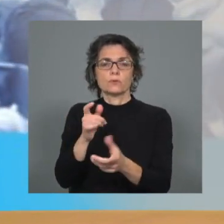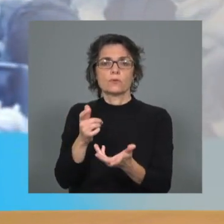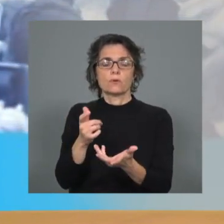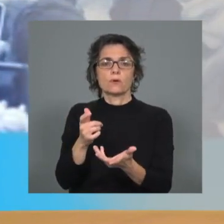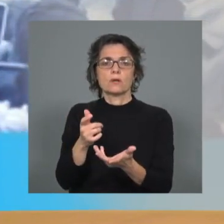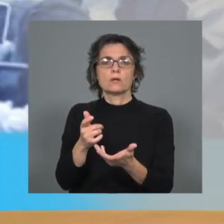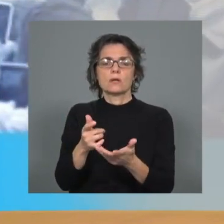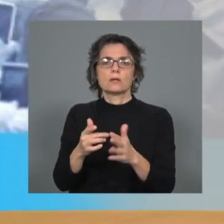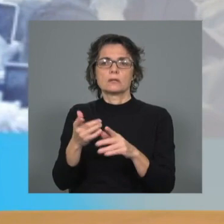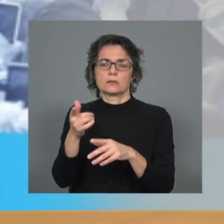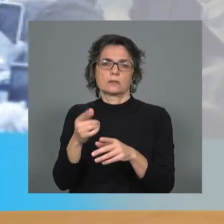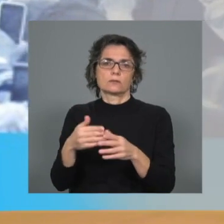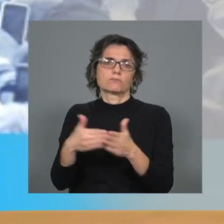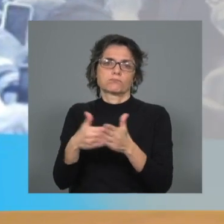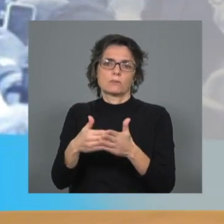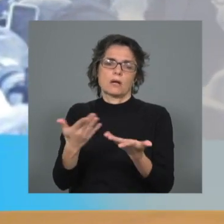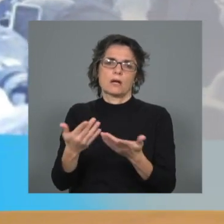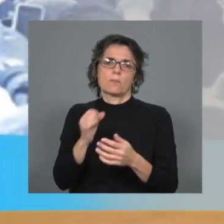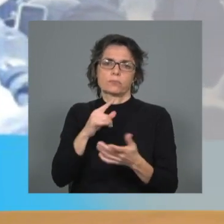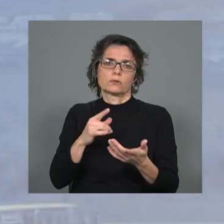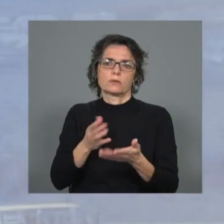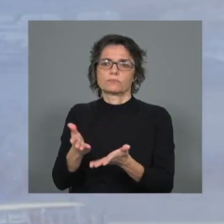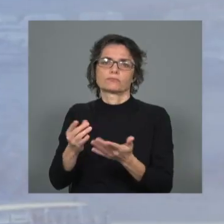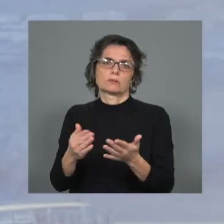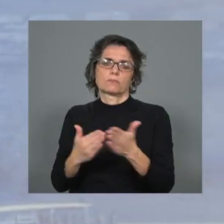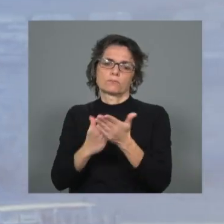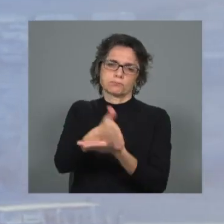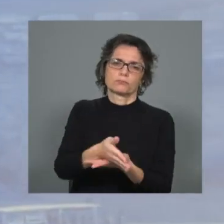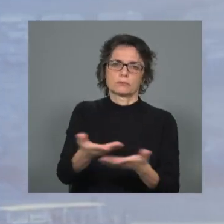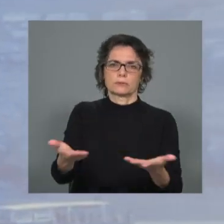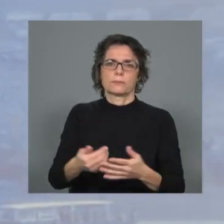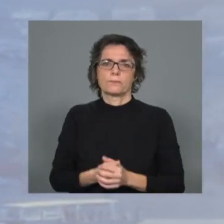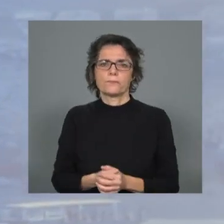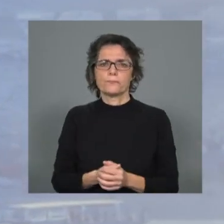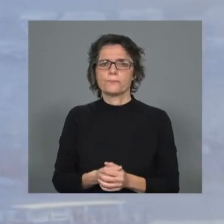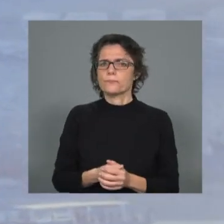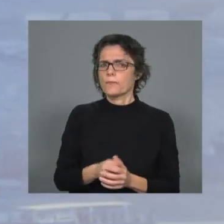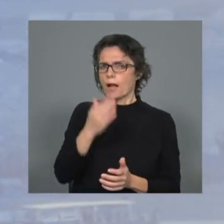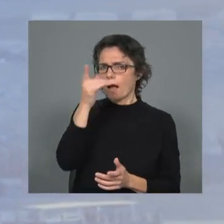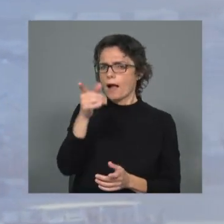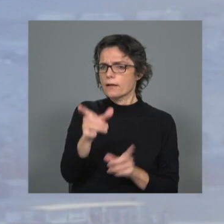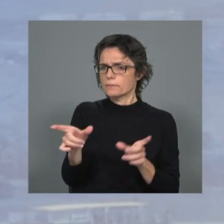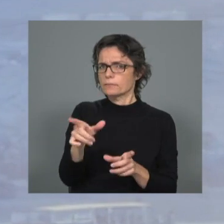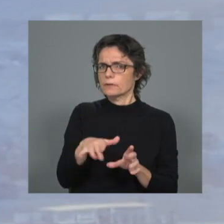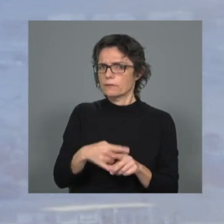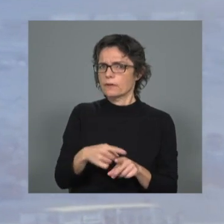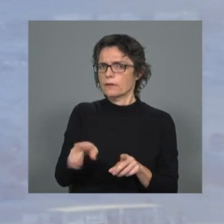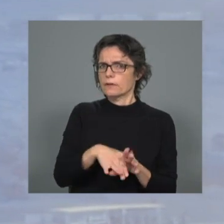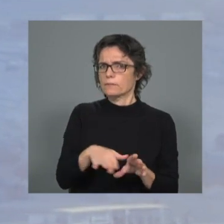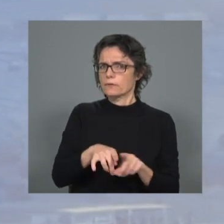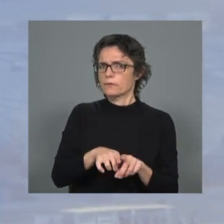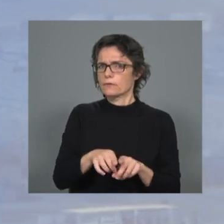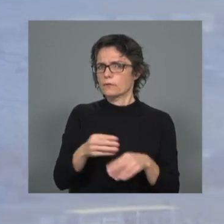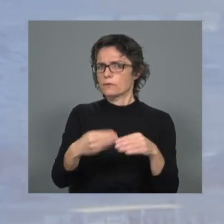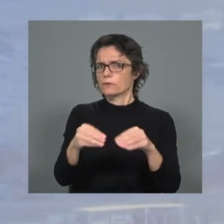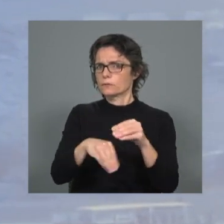algumas barreiras que ainda existem, infelizmente. E há manifestações de interesse por parte da população migrante por participar nestes processos eleitorais?